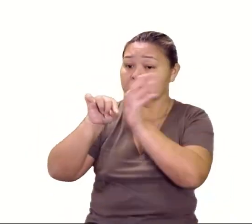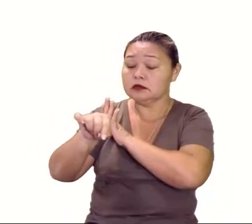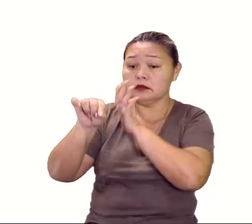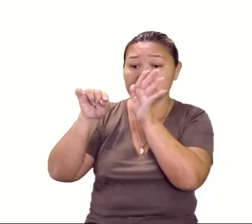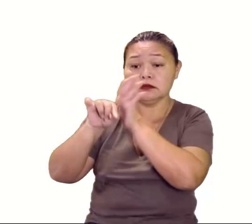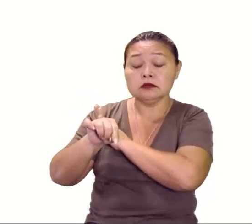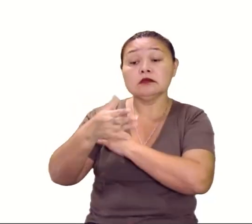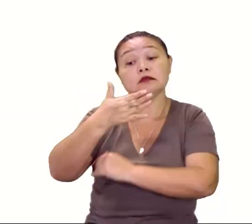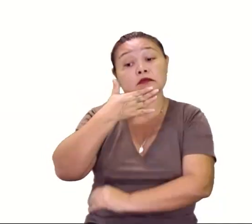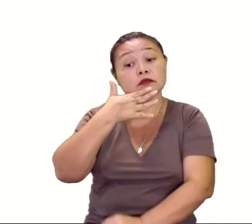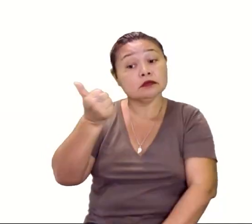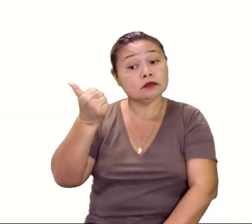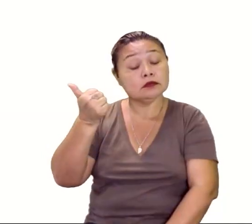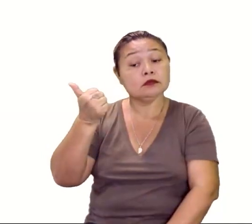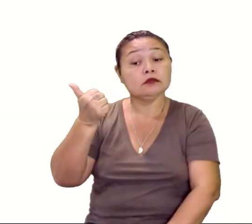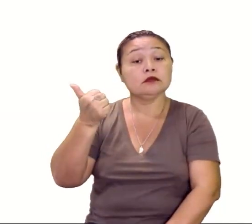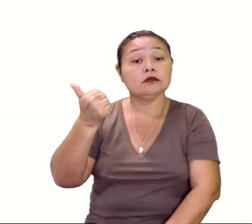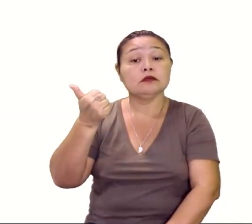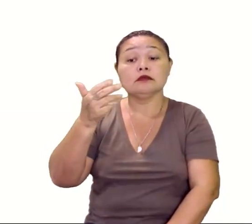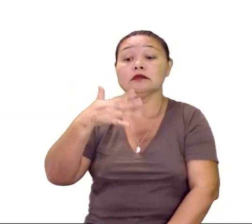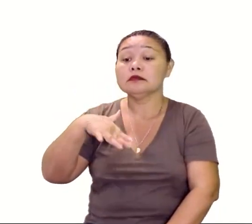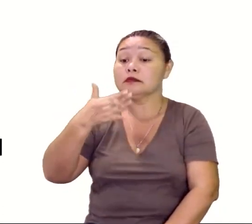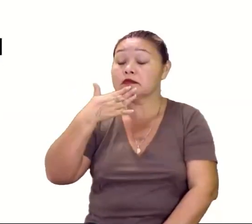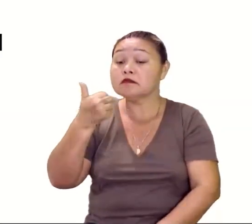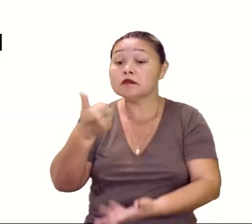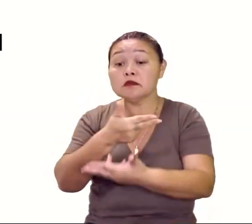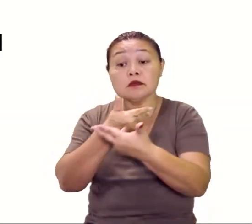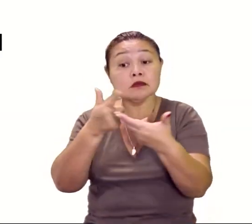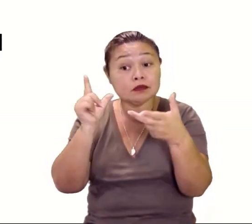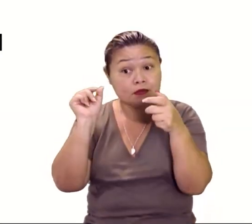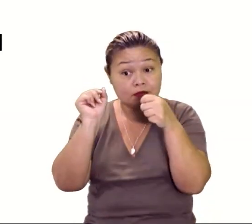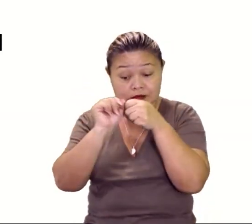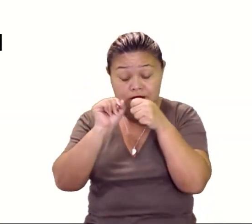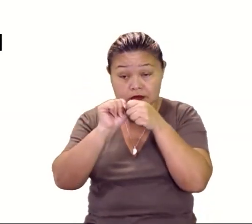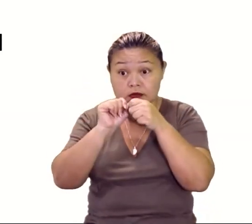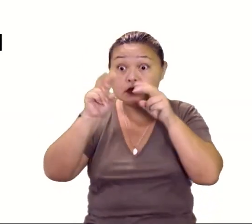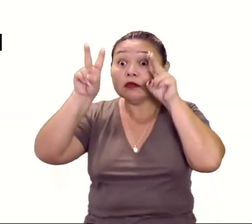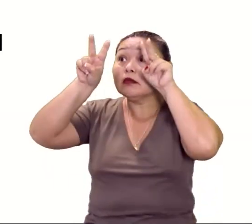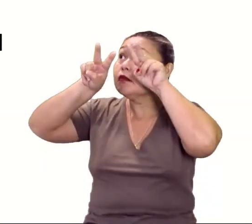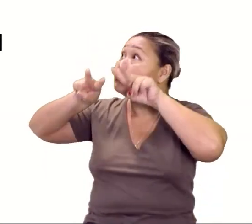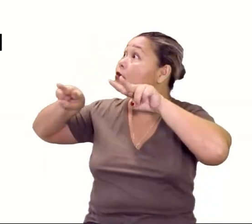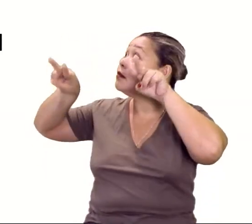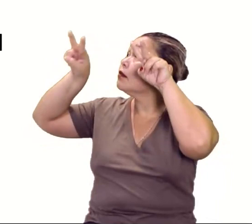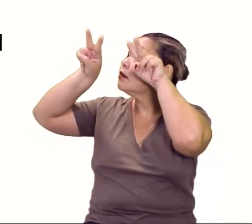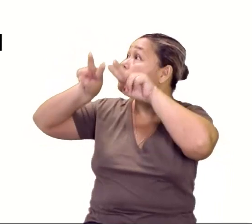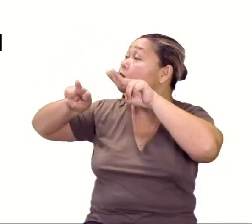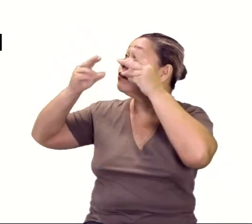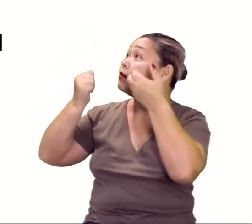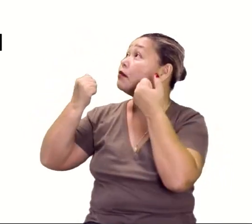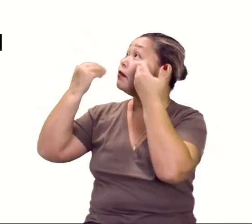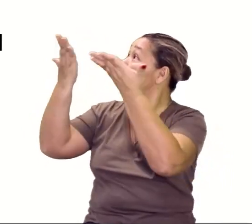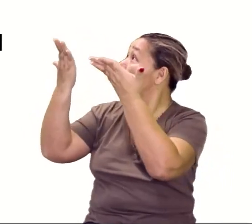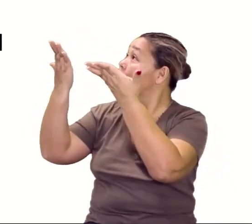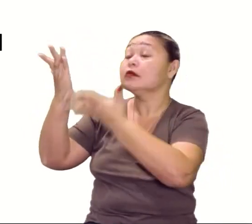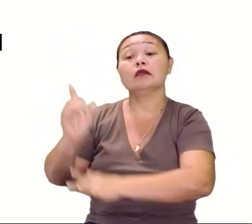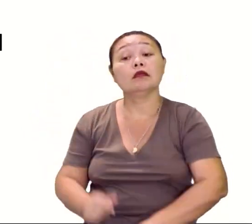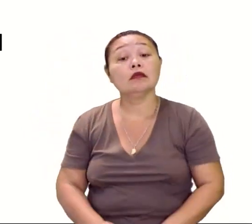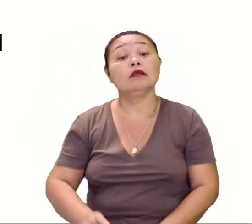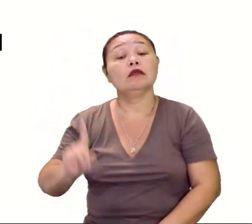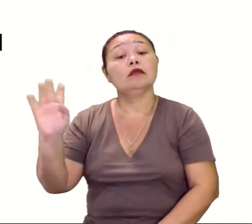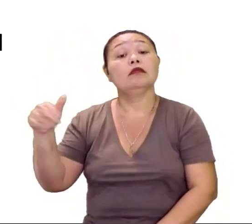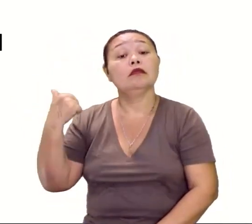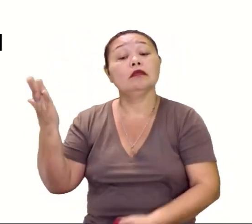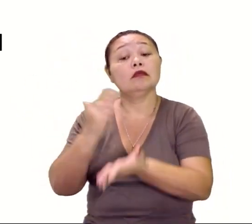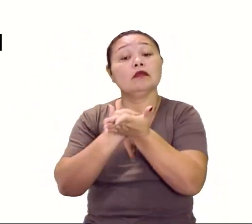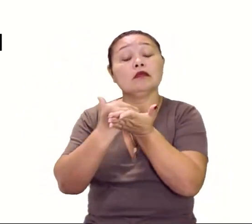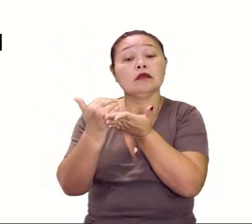perguntas, a melhor coisa, ou melhor, a coisa a ser feita É visualizar o né? diagrama de Venn. E a gente começa